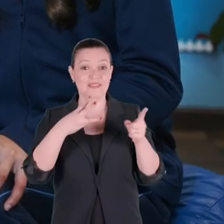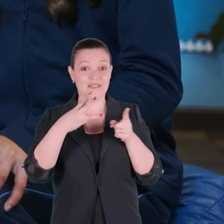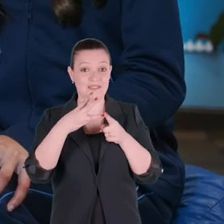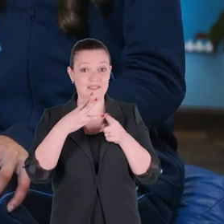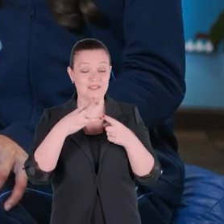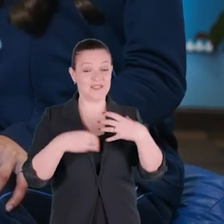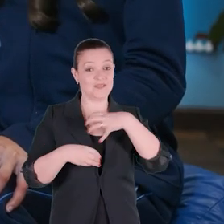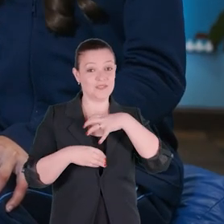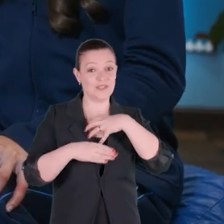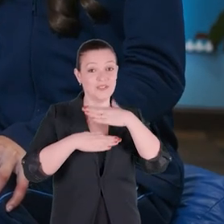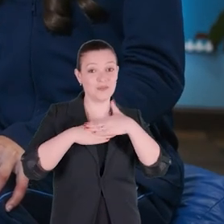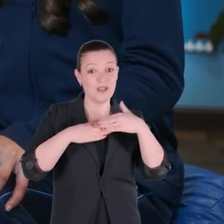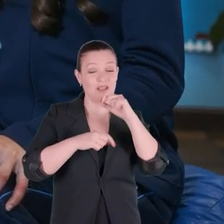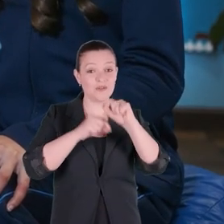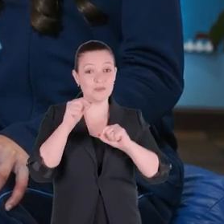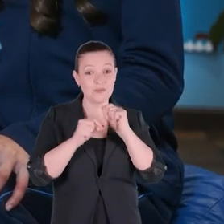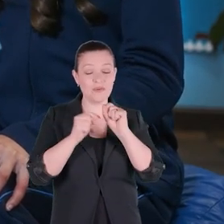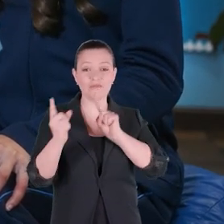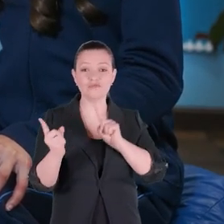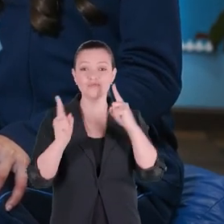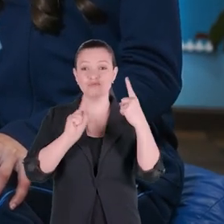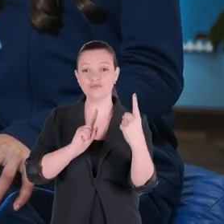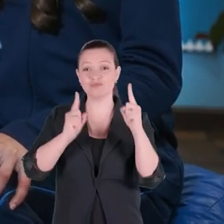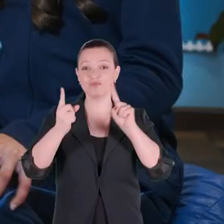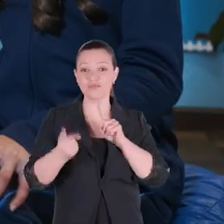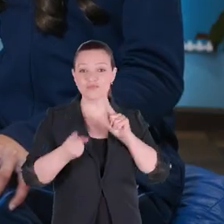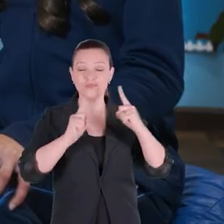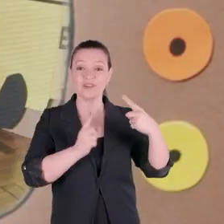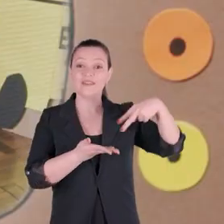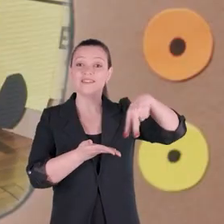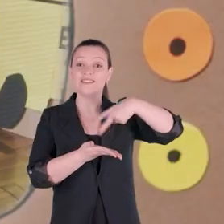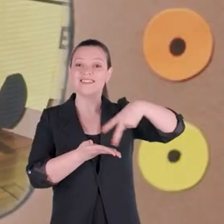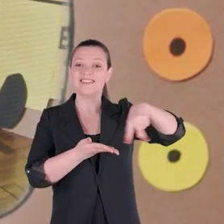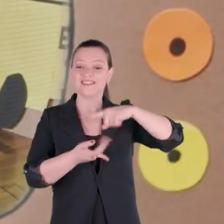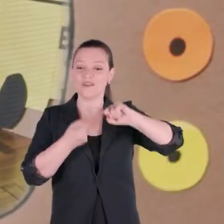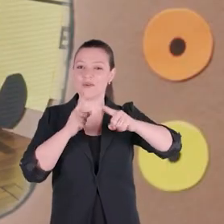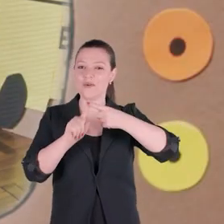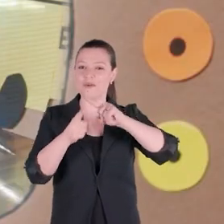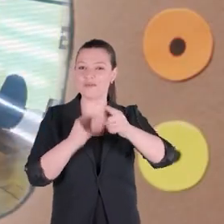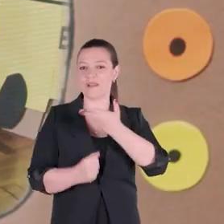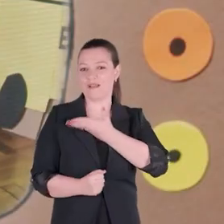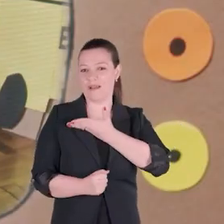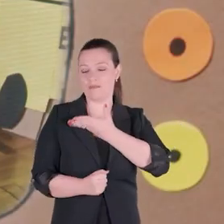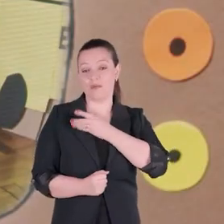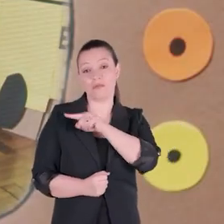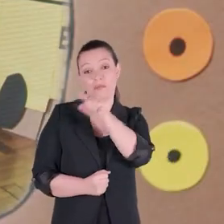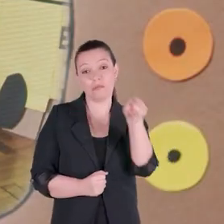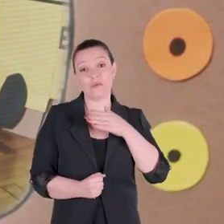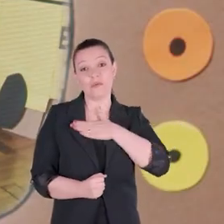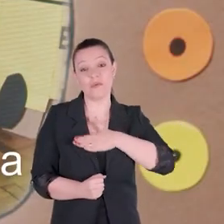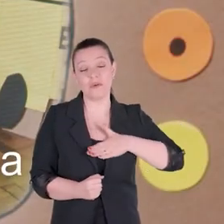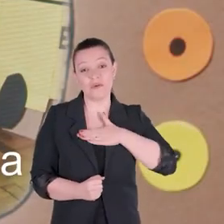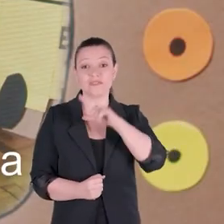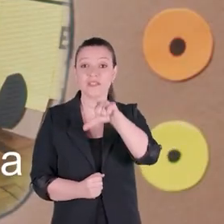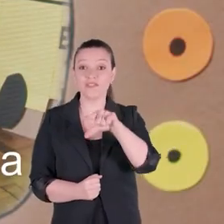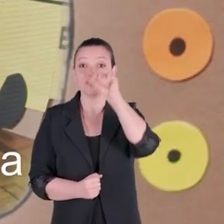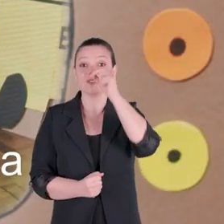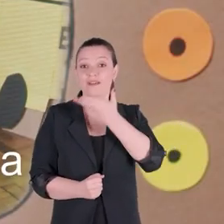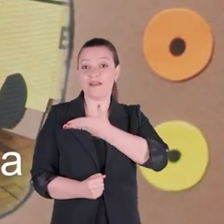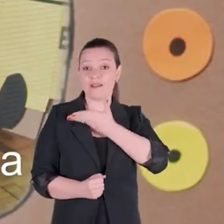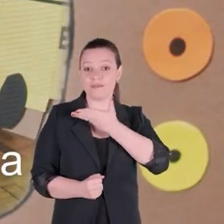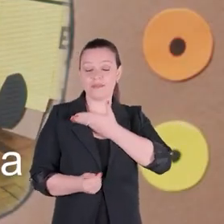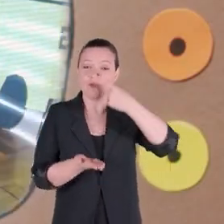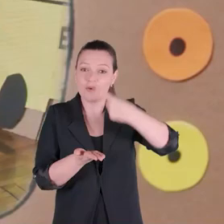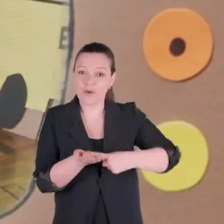Jeito número 3, a dancinha sincronizada. Esse é só pra quem gosta de uma diversão. Vocês combinam